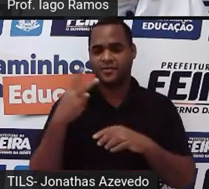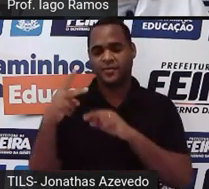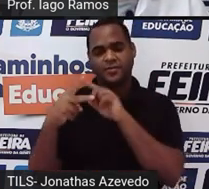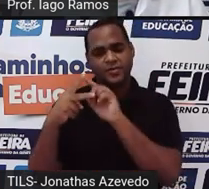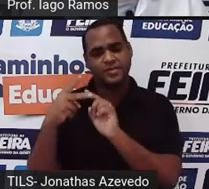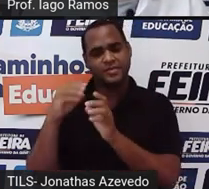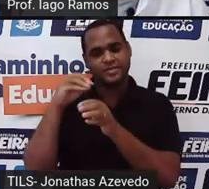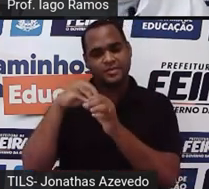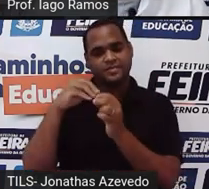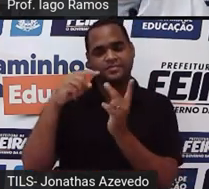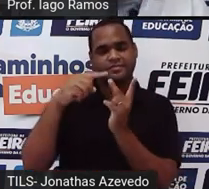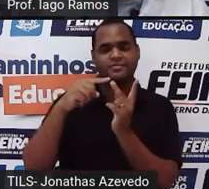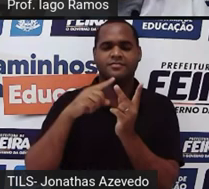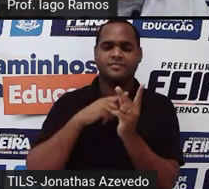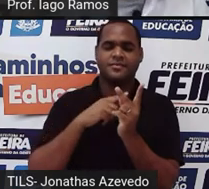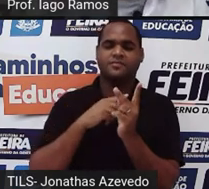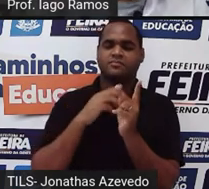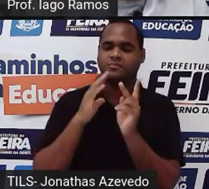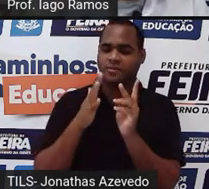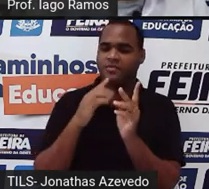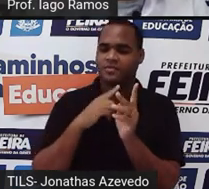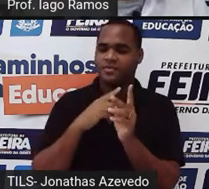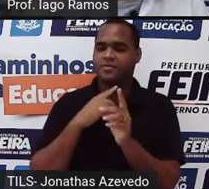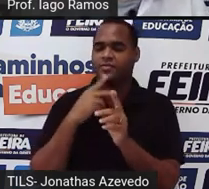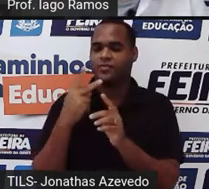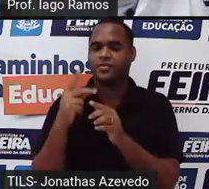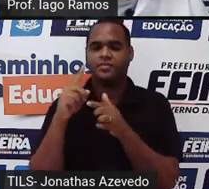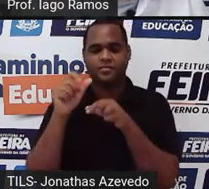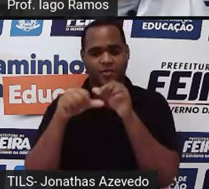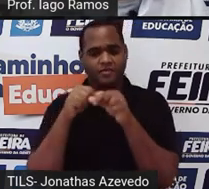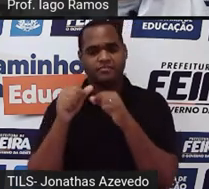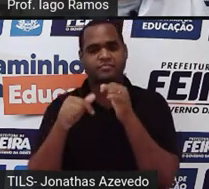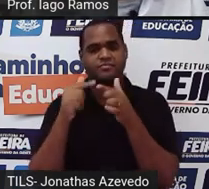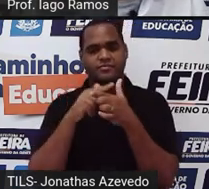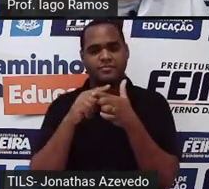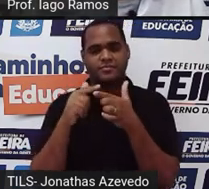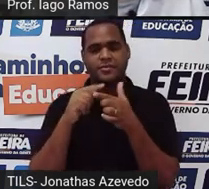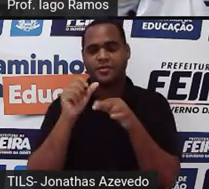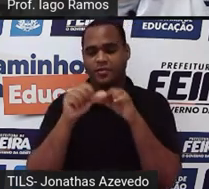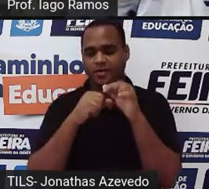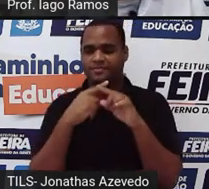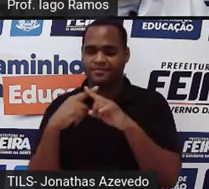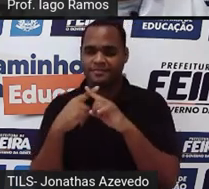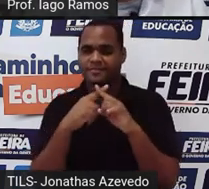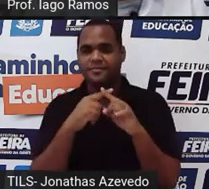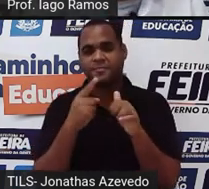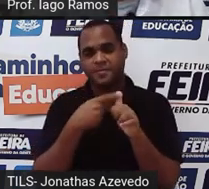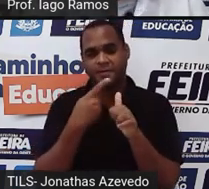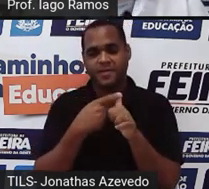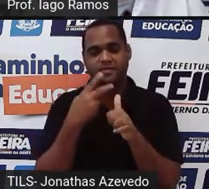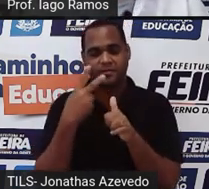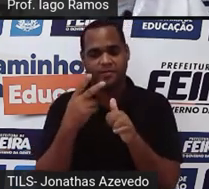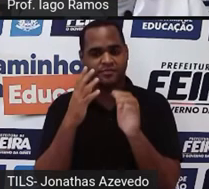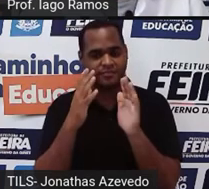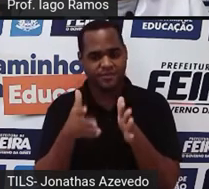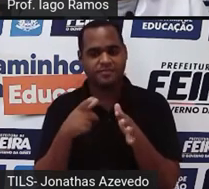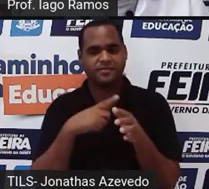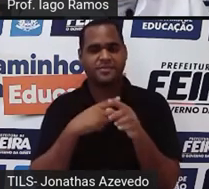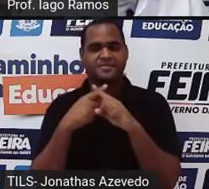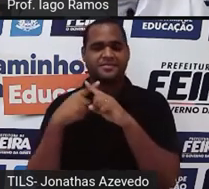dentro da raiz, né? Só que já tinha um 2 ali para ser multiplicado. Então, aquele primeiro 2 ali que eu escrevi, aquele 2 que vai ser